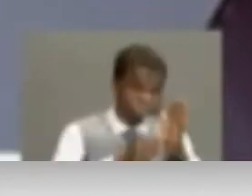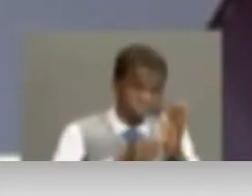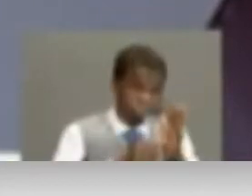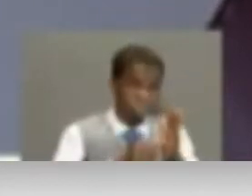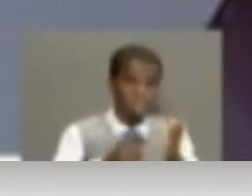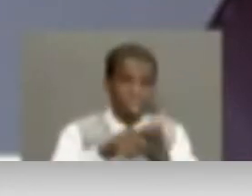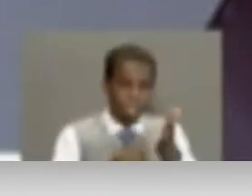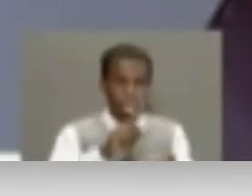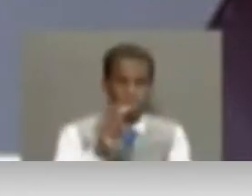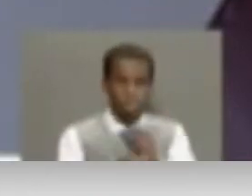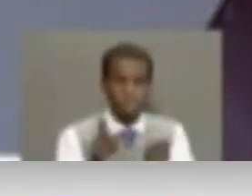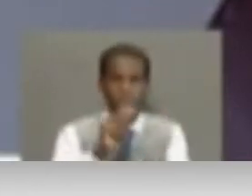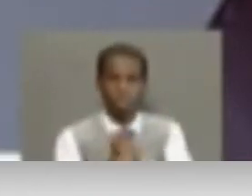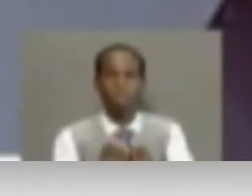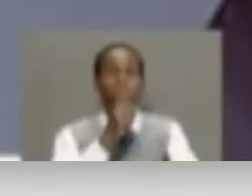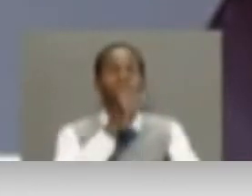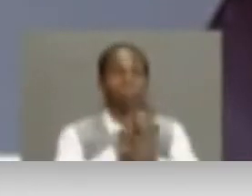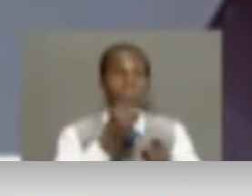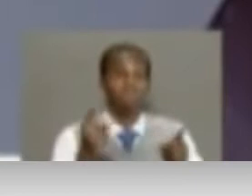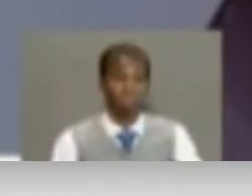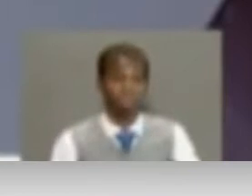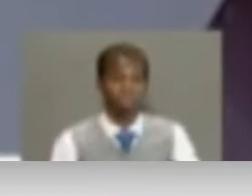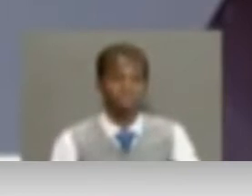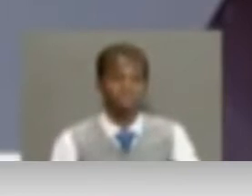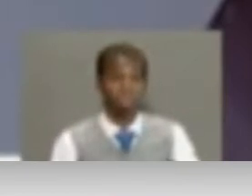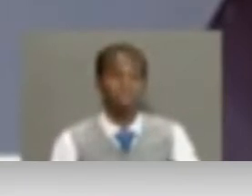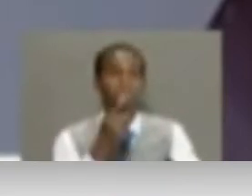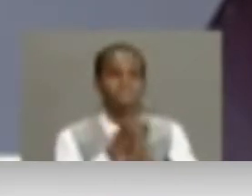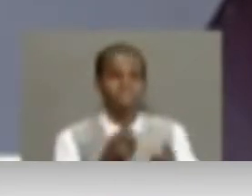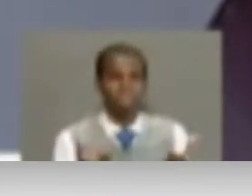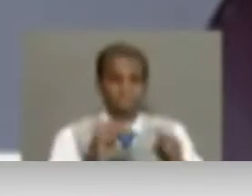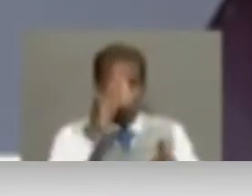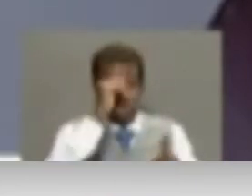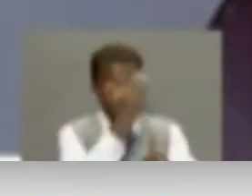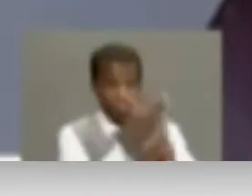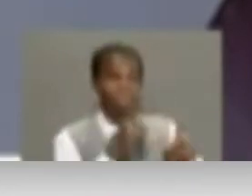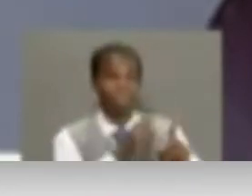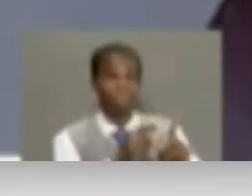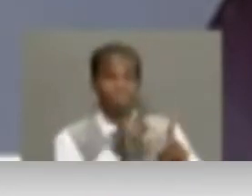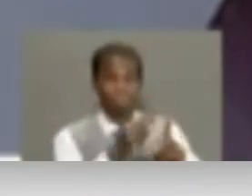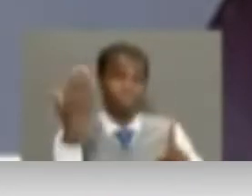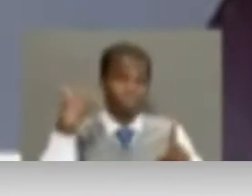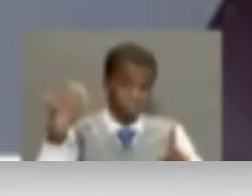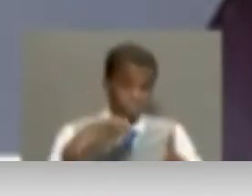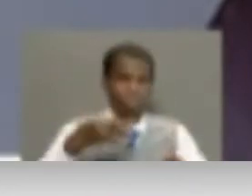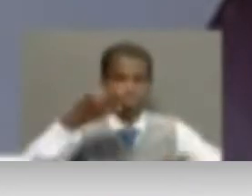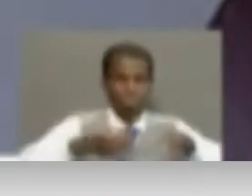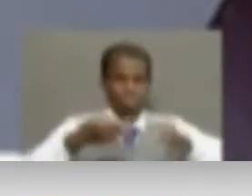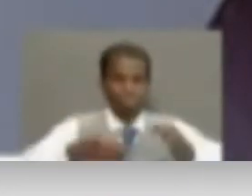quando reparamos a saída do doutor juiz Aragão, quando vamos perceber a indicação